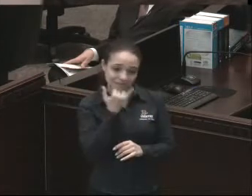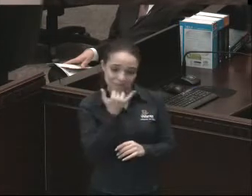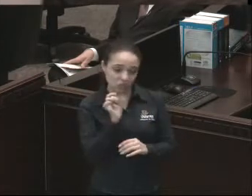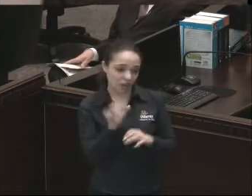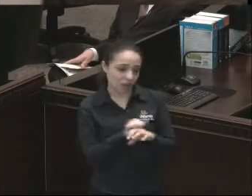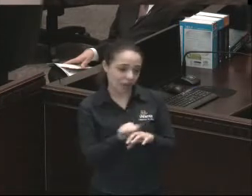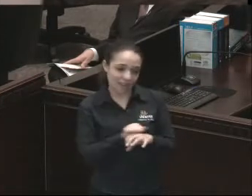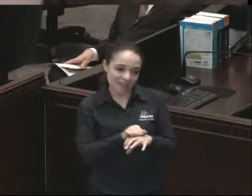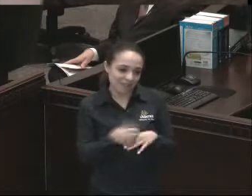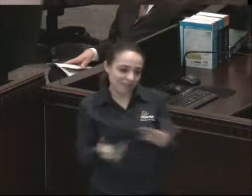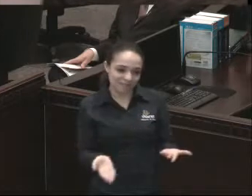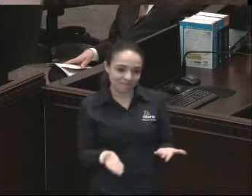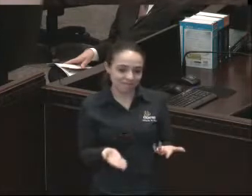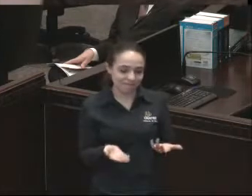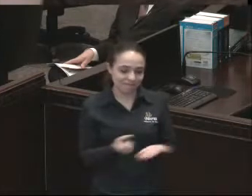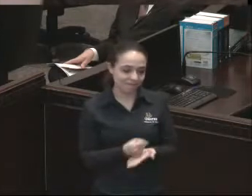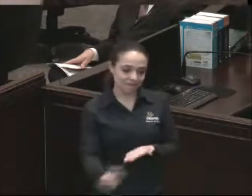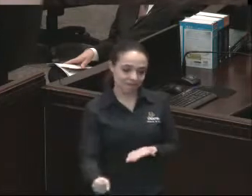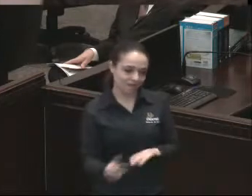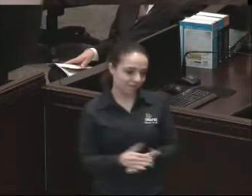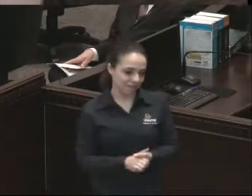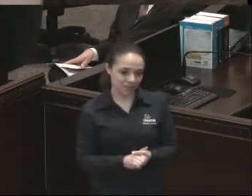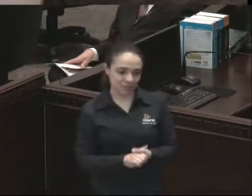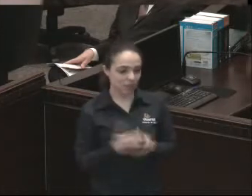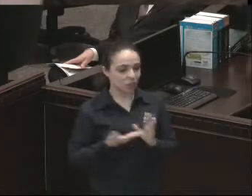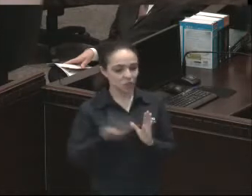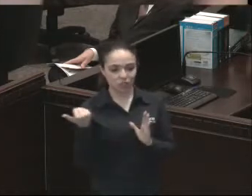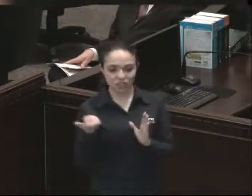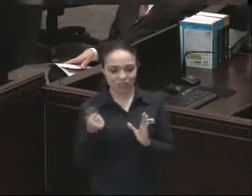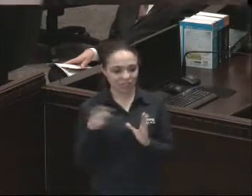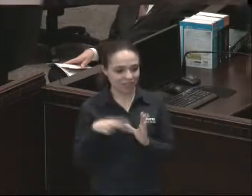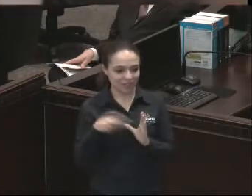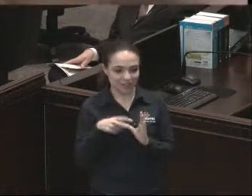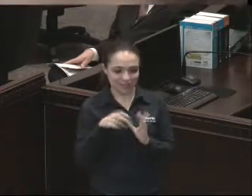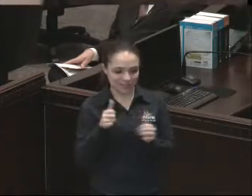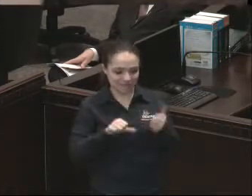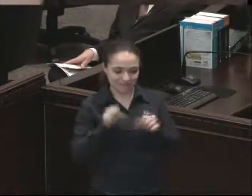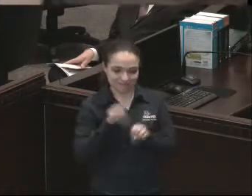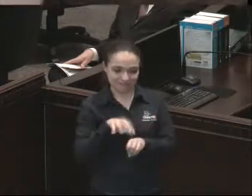lavar, lavar, lavar, mas não vai retirar totalmente.